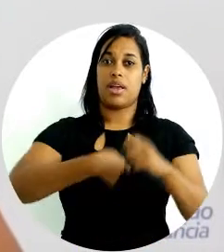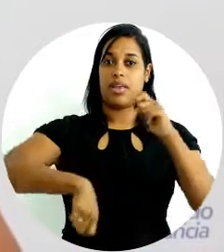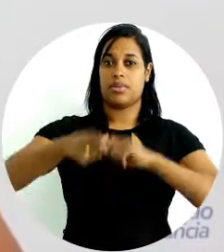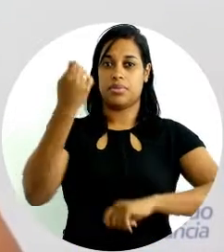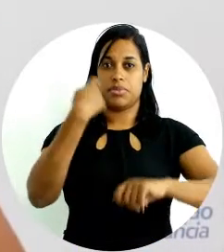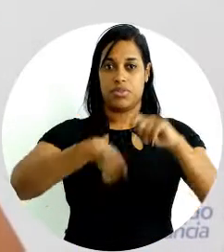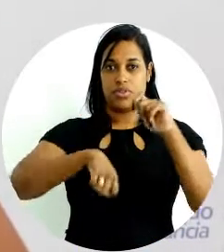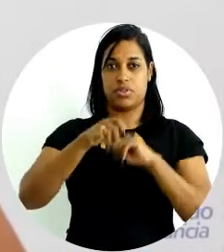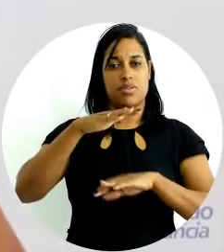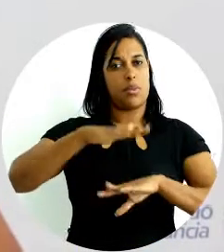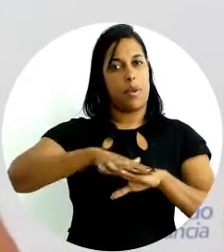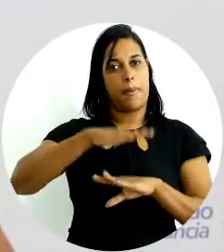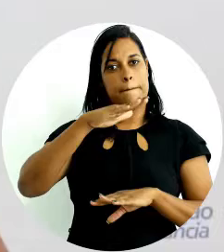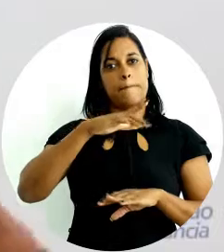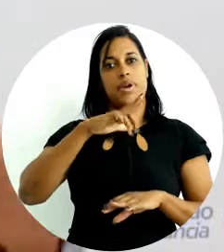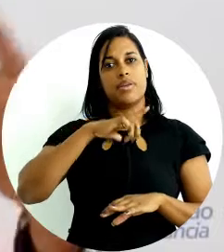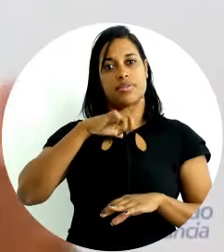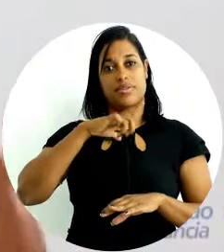da administração